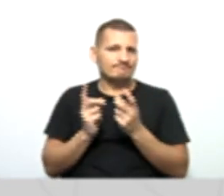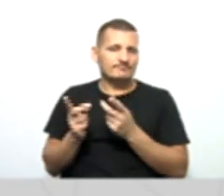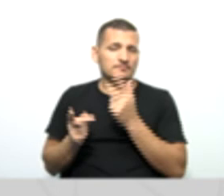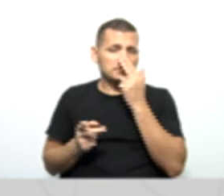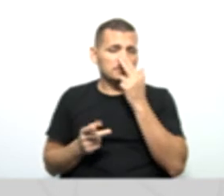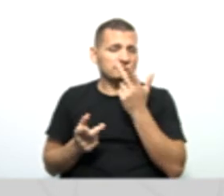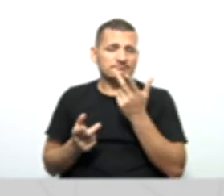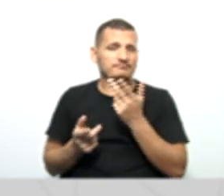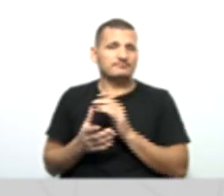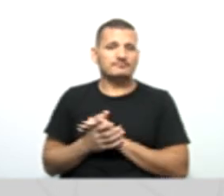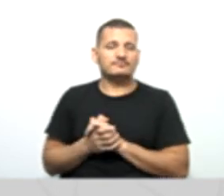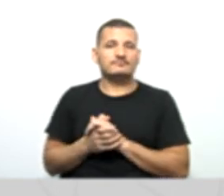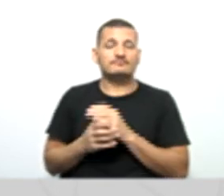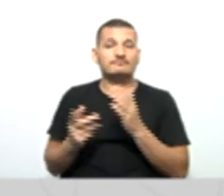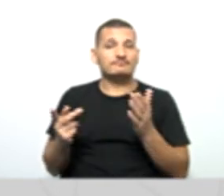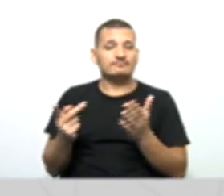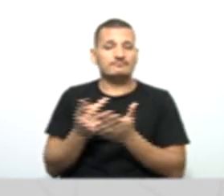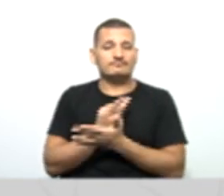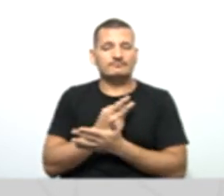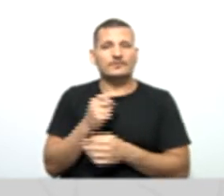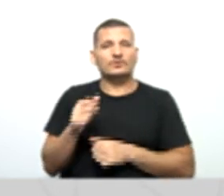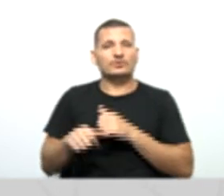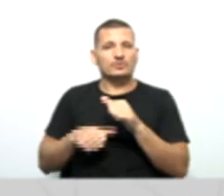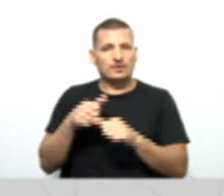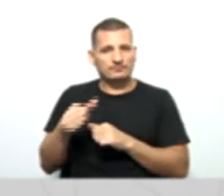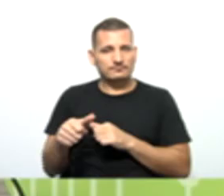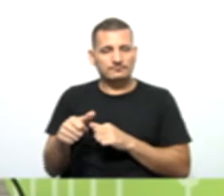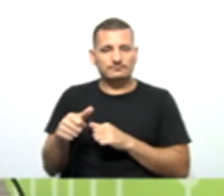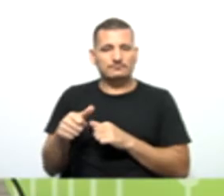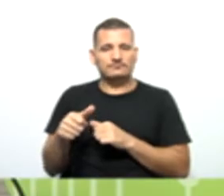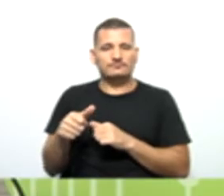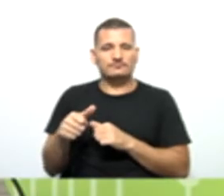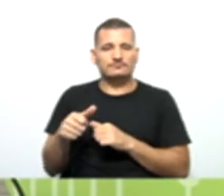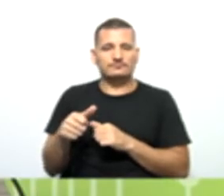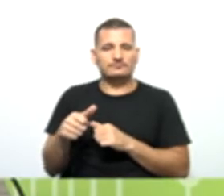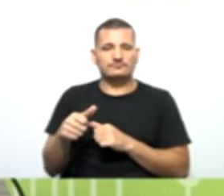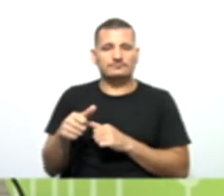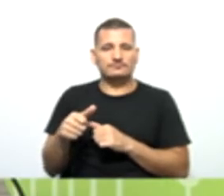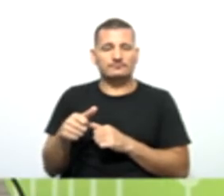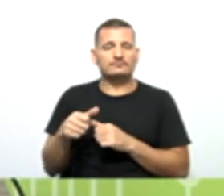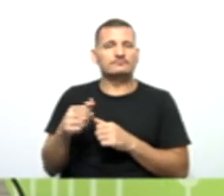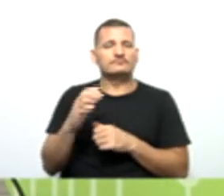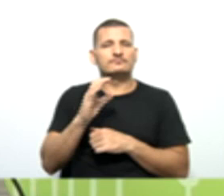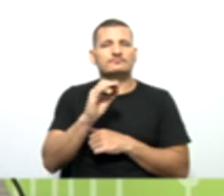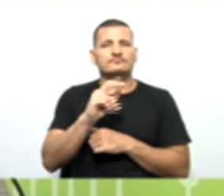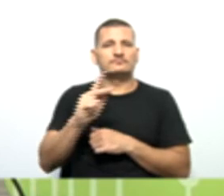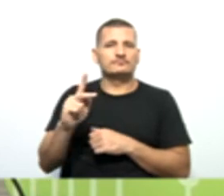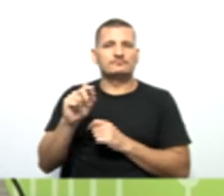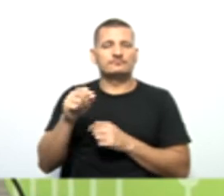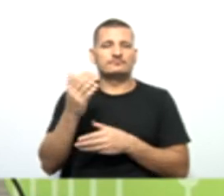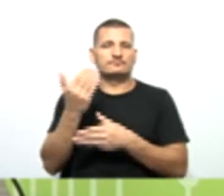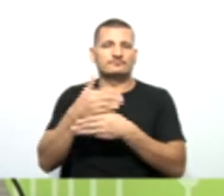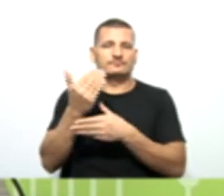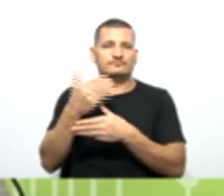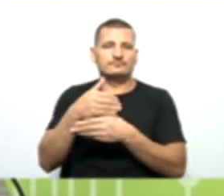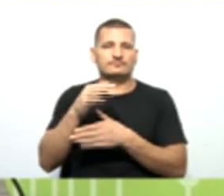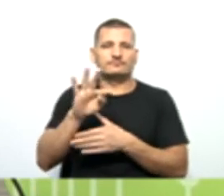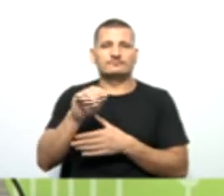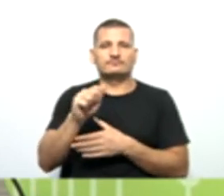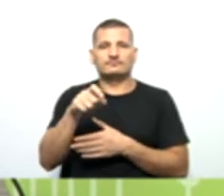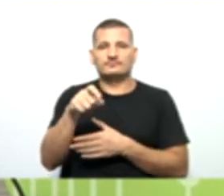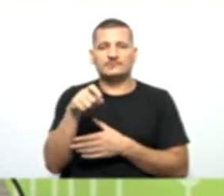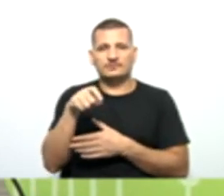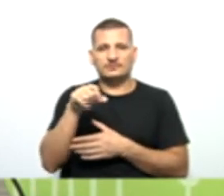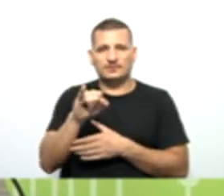parado. E aí, o que acontece? Vamos trocar, vamos fazer o quê? Vamos colocar uma cooperativa de táxi nas cidades